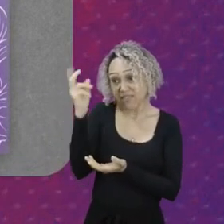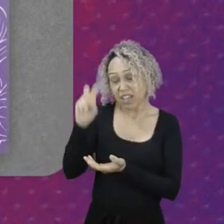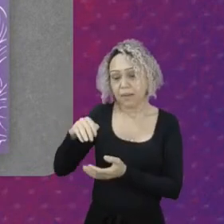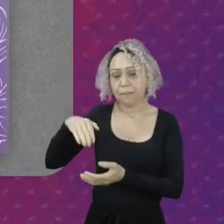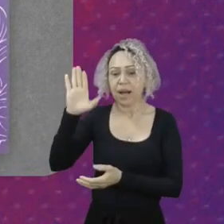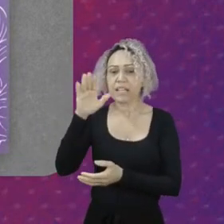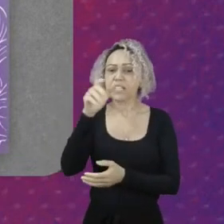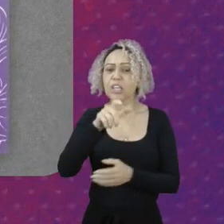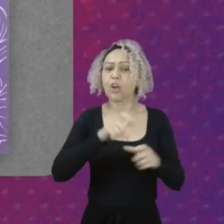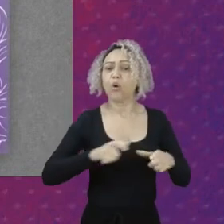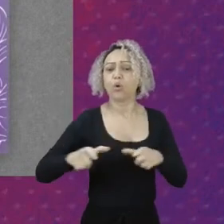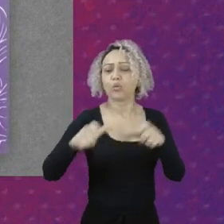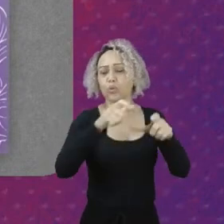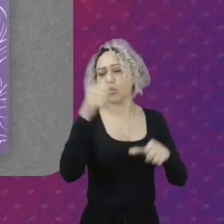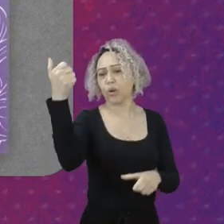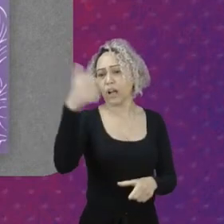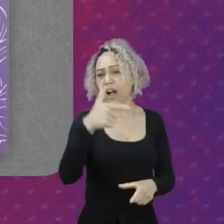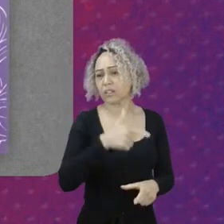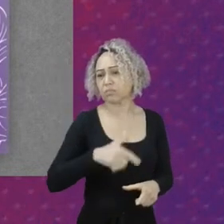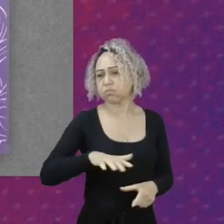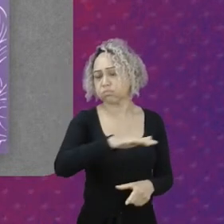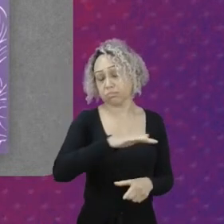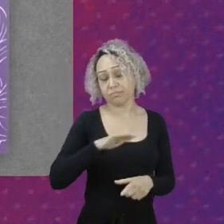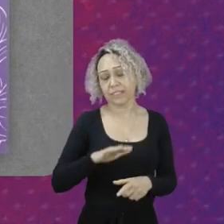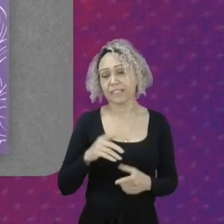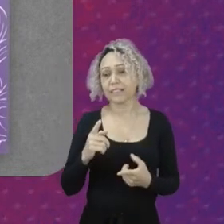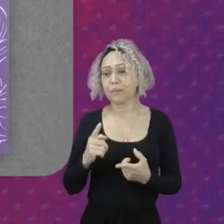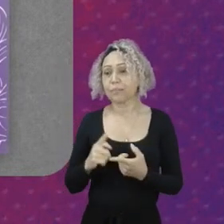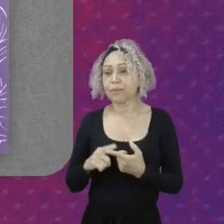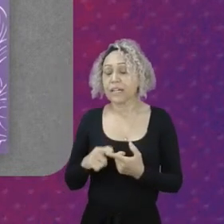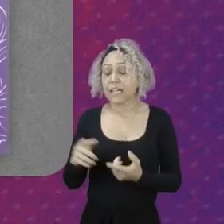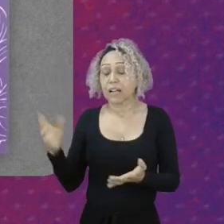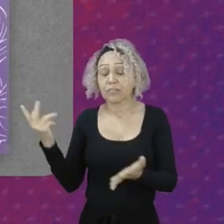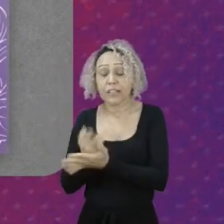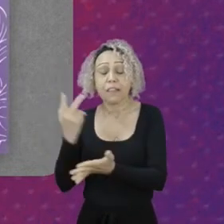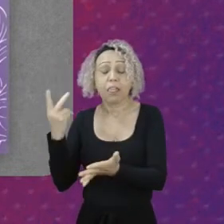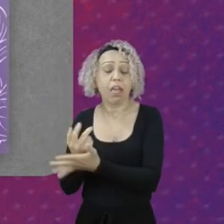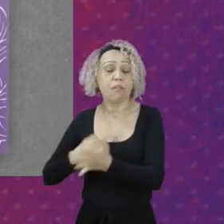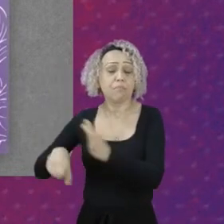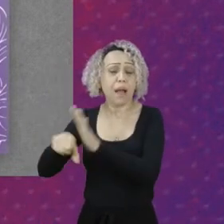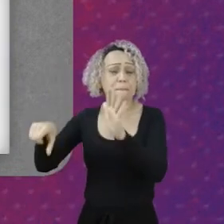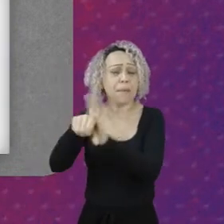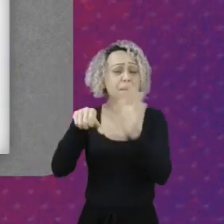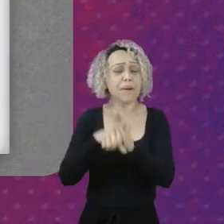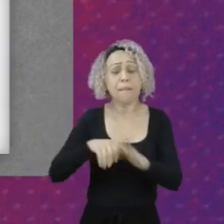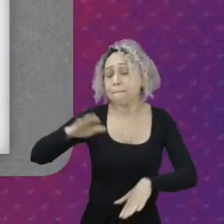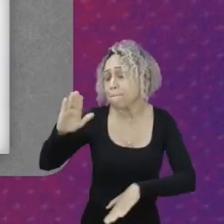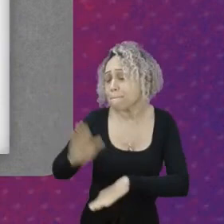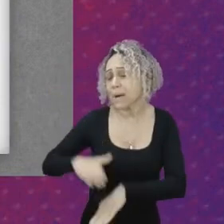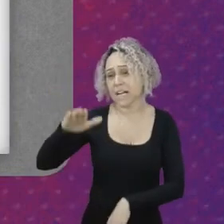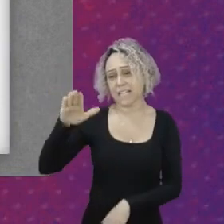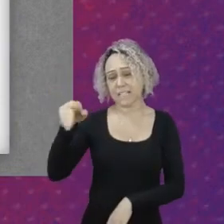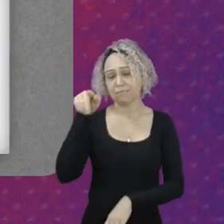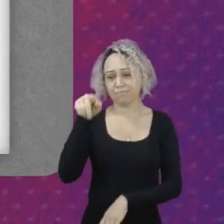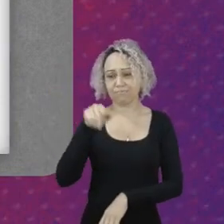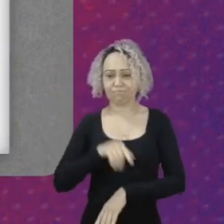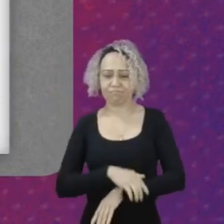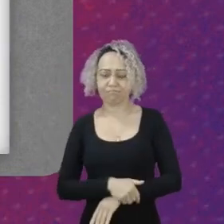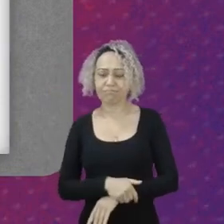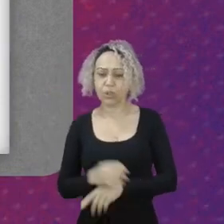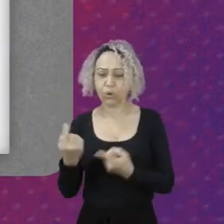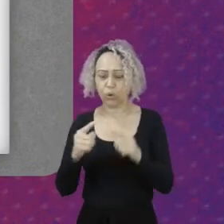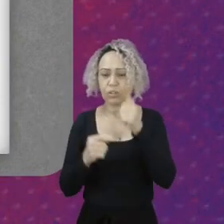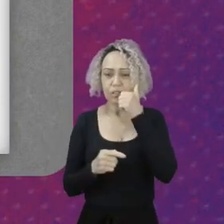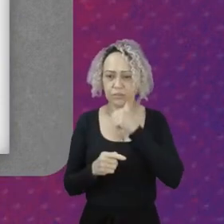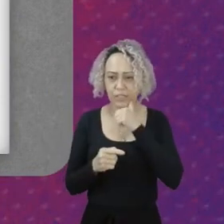região também em que está mais distante dos serviços de atendimento à mulher. Se a gente for analisar